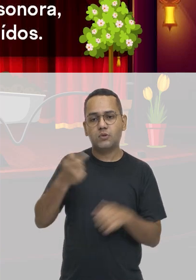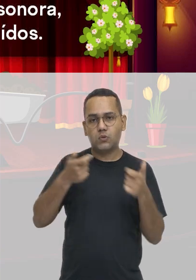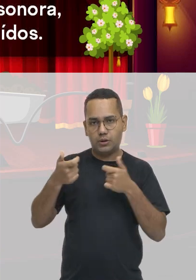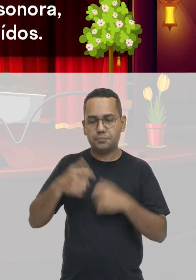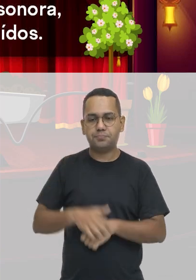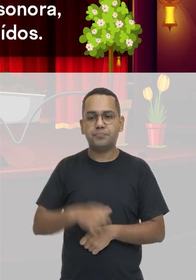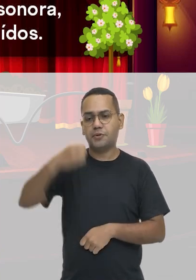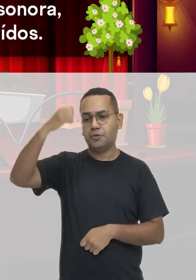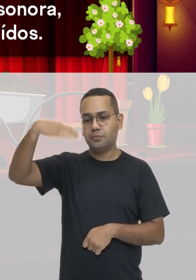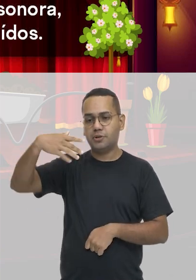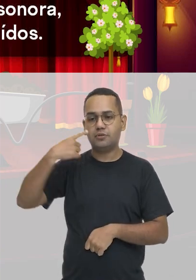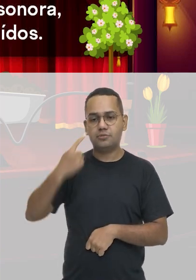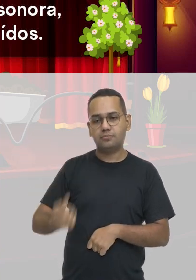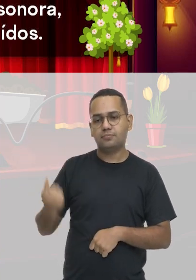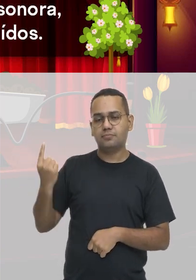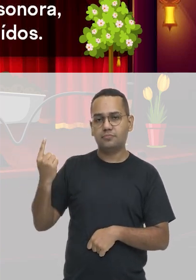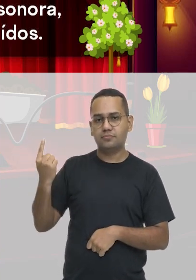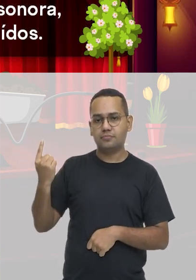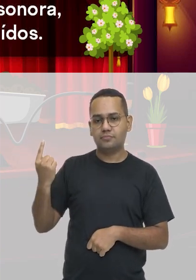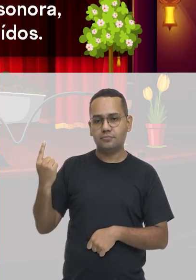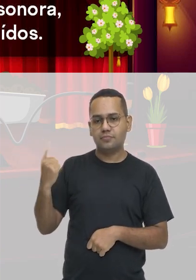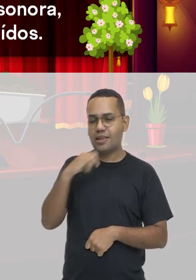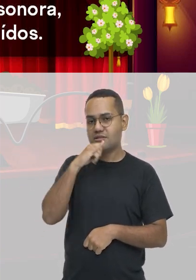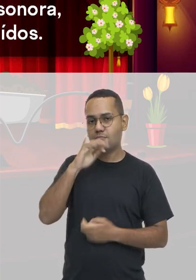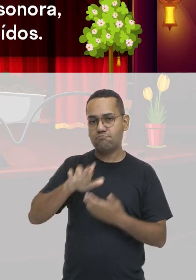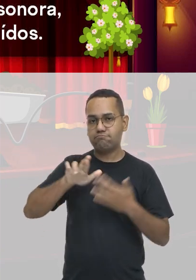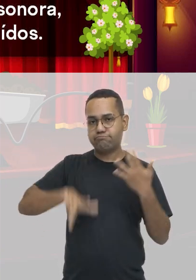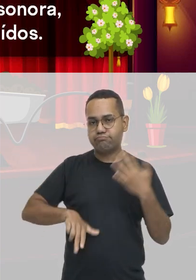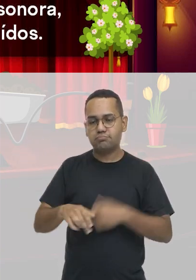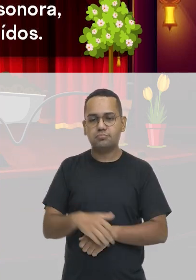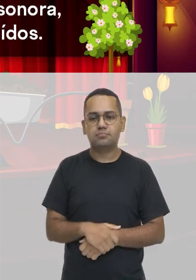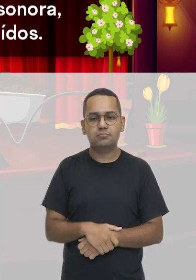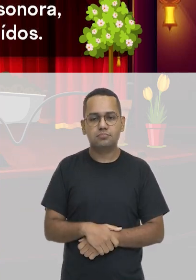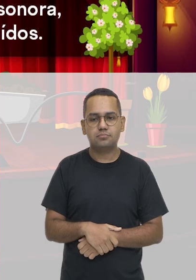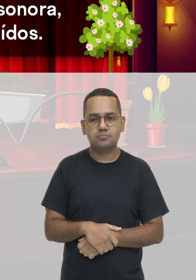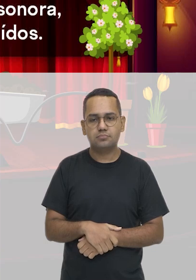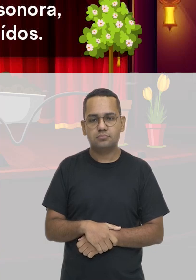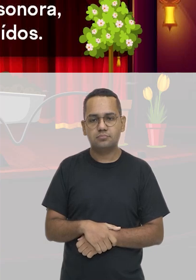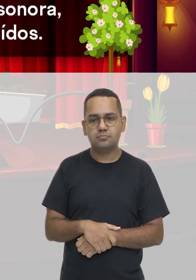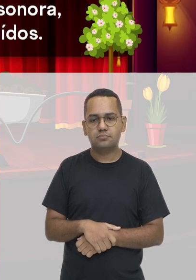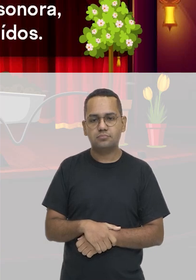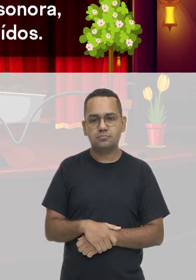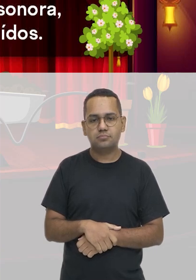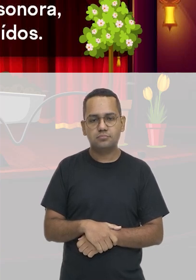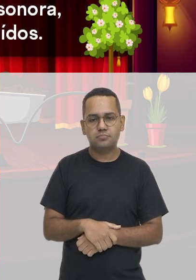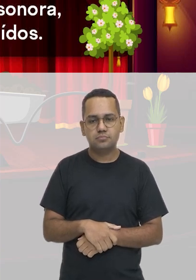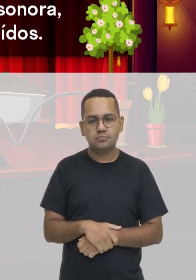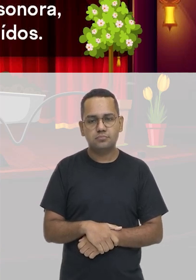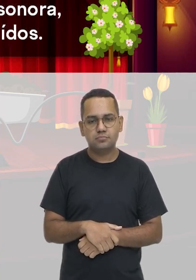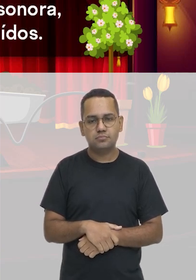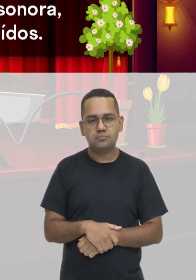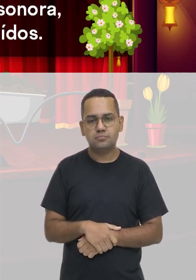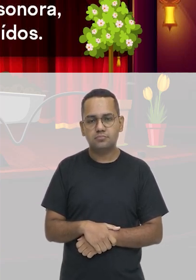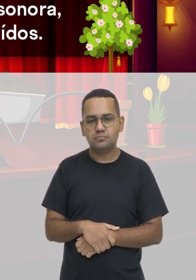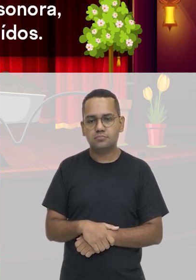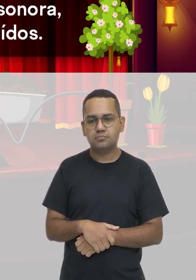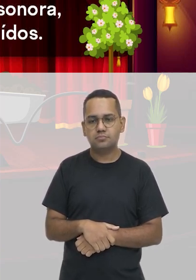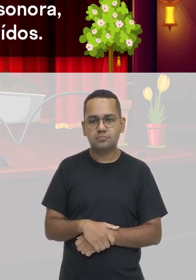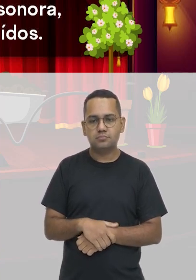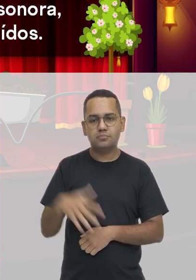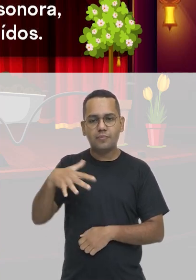ambiente, estrutura, iluminação, luzes, focos, o foco de luz, efeitos de luz,